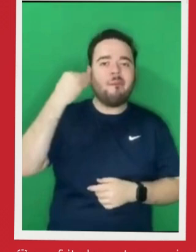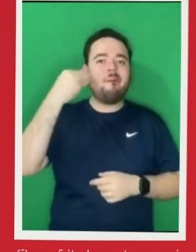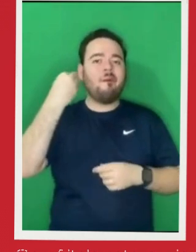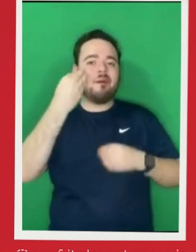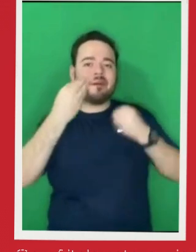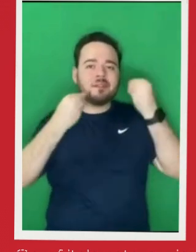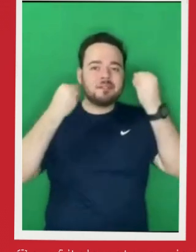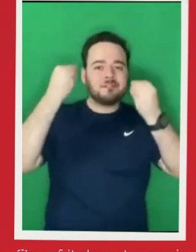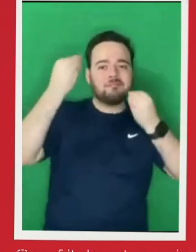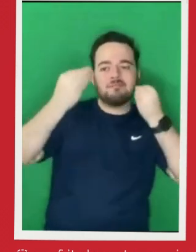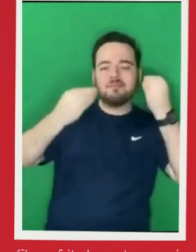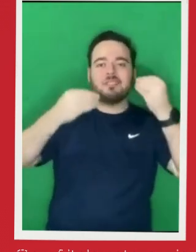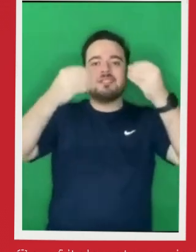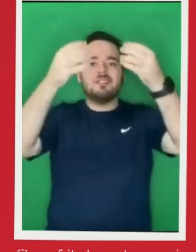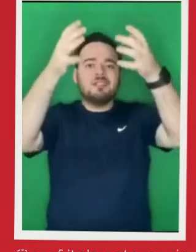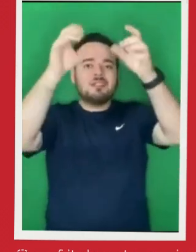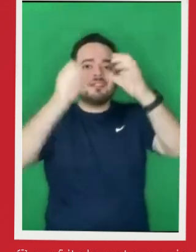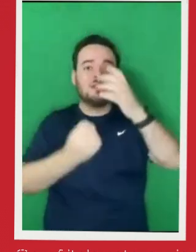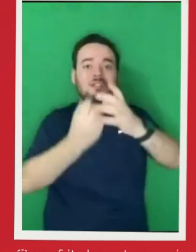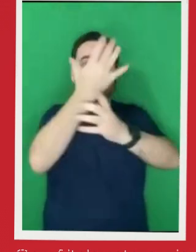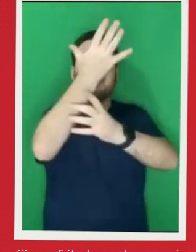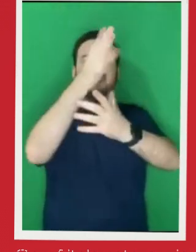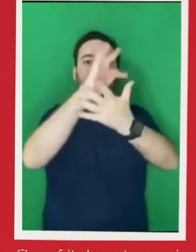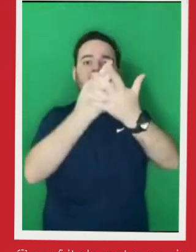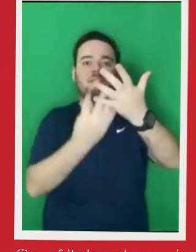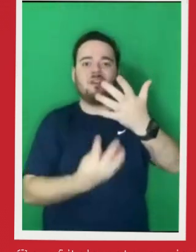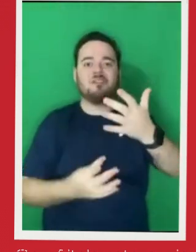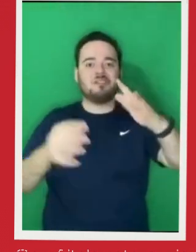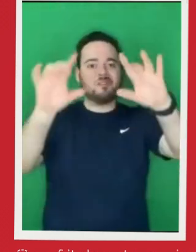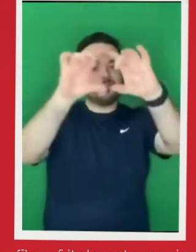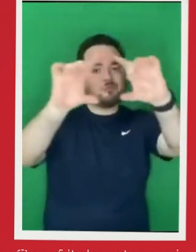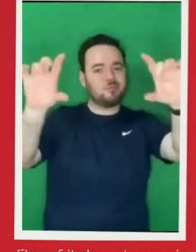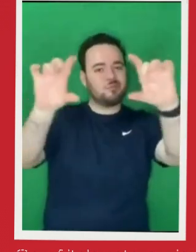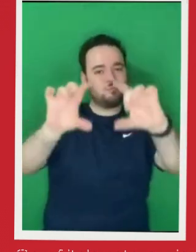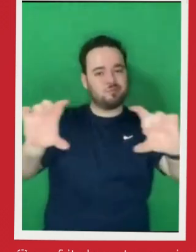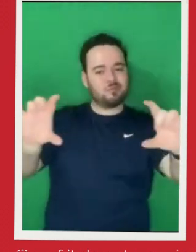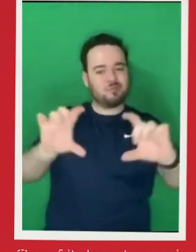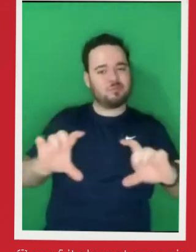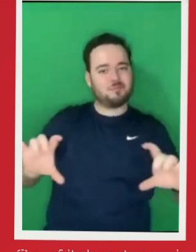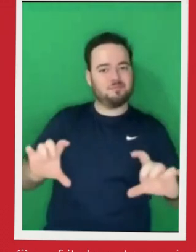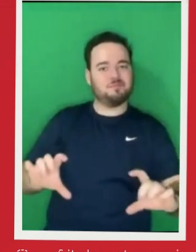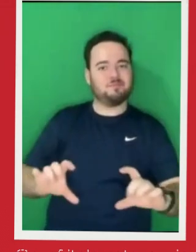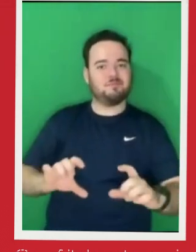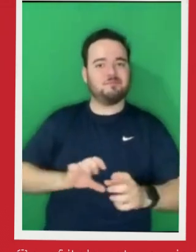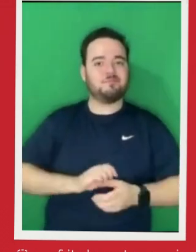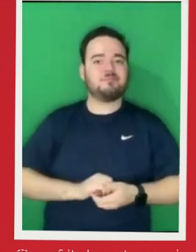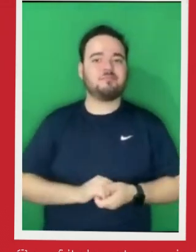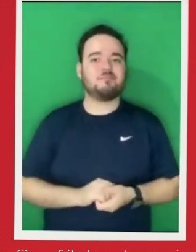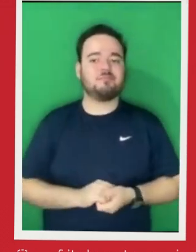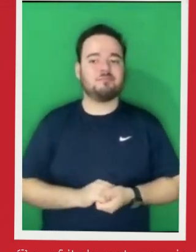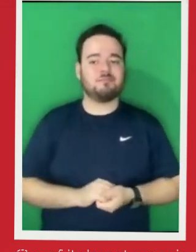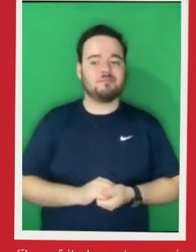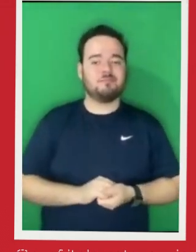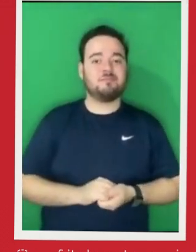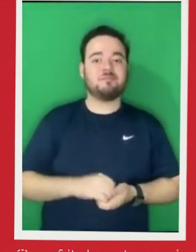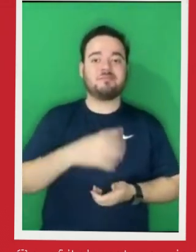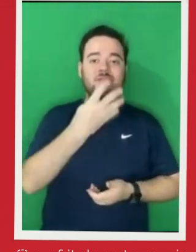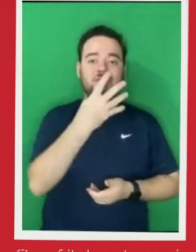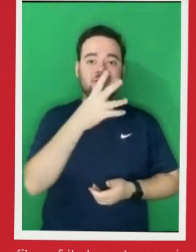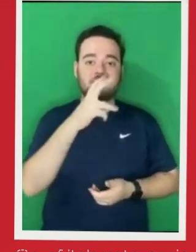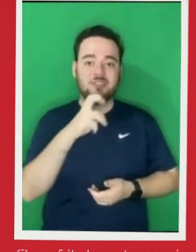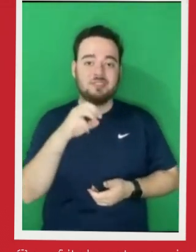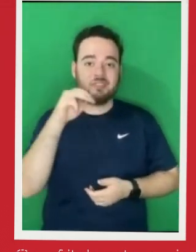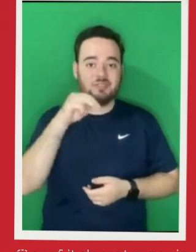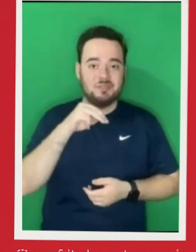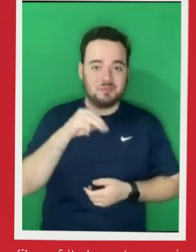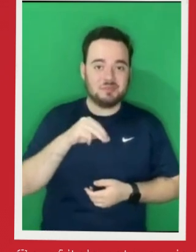Explora isso esteticamente, explora isso argumentativamente para o seu texto. Eu fui com